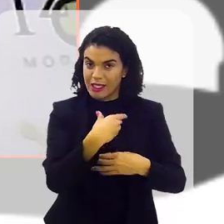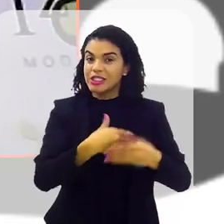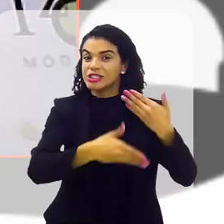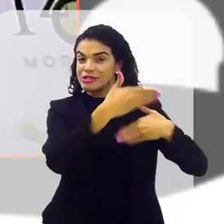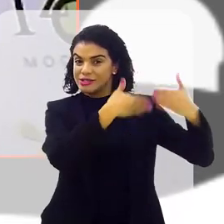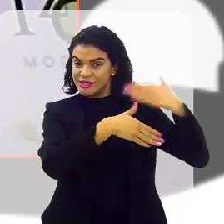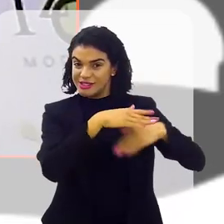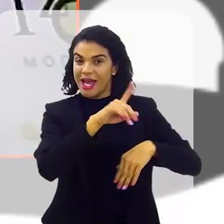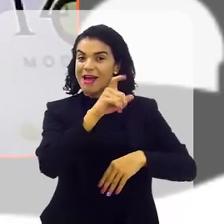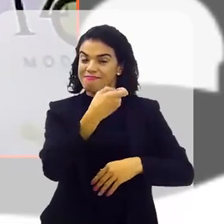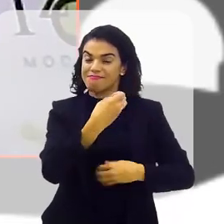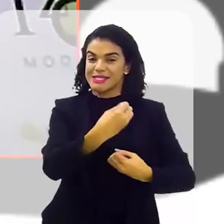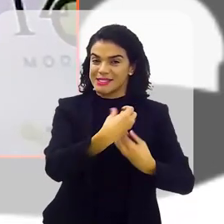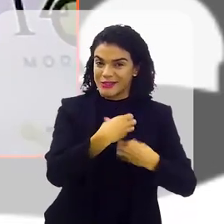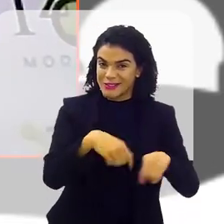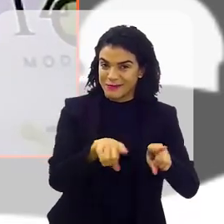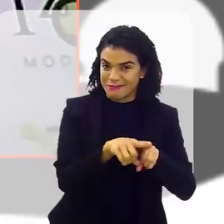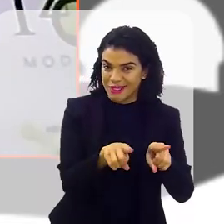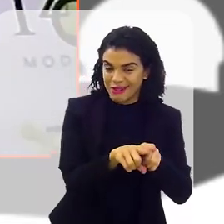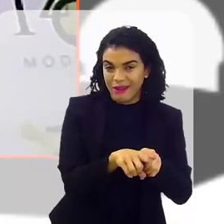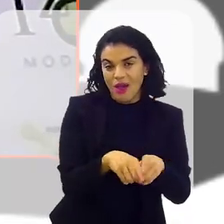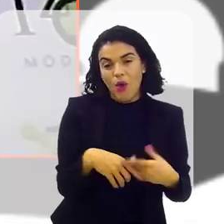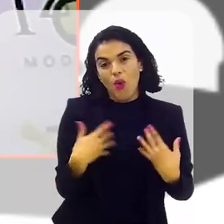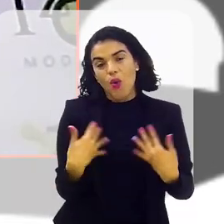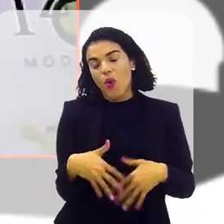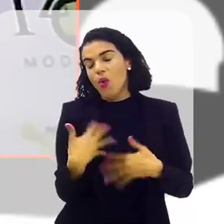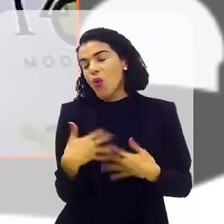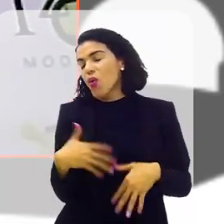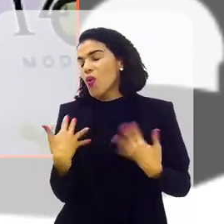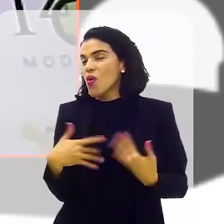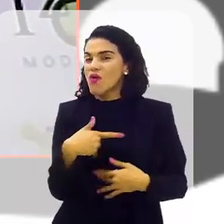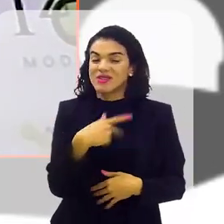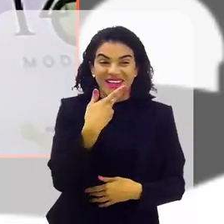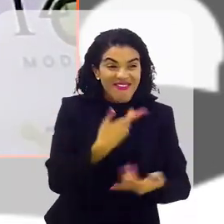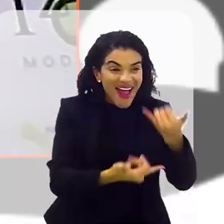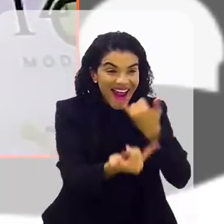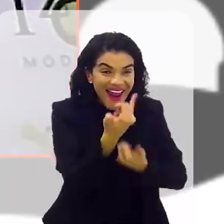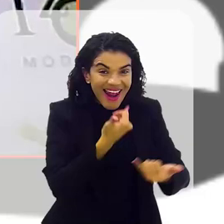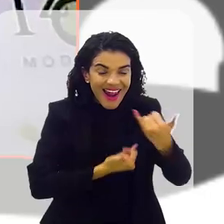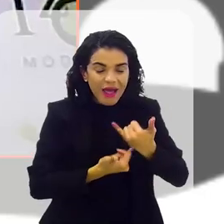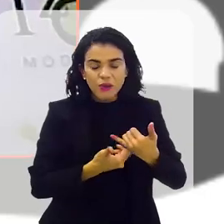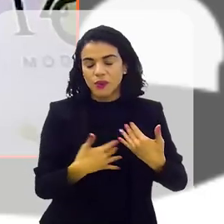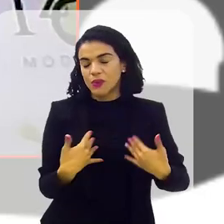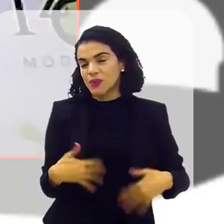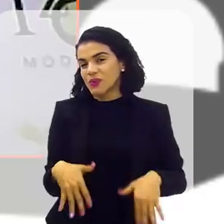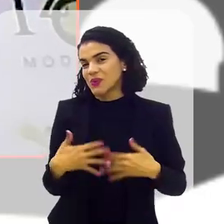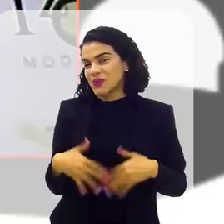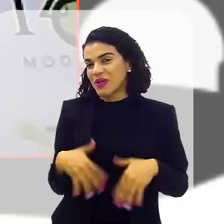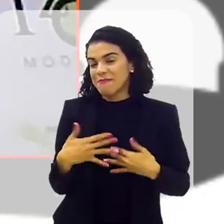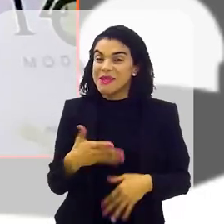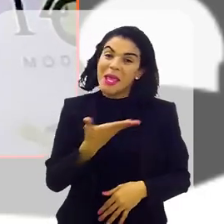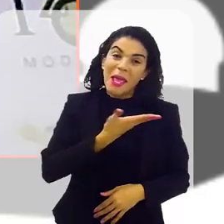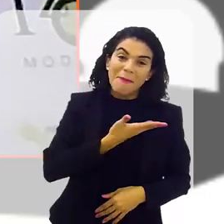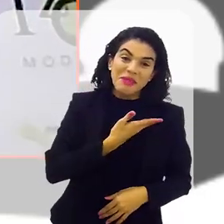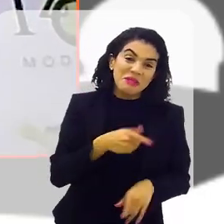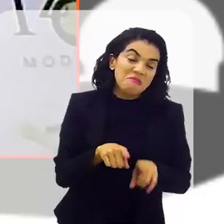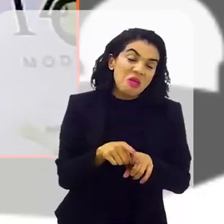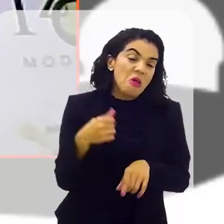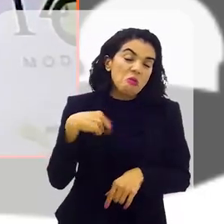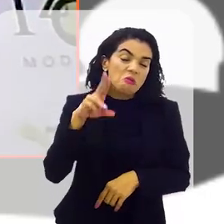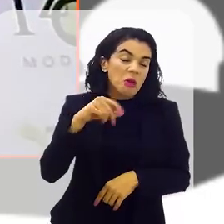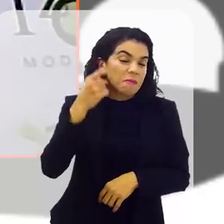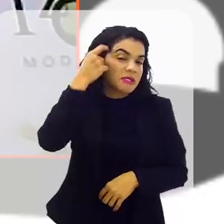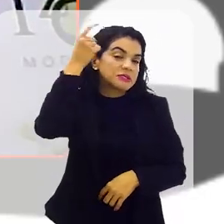e já me ensinou então vindo de você isso é fantástico é maravilhoso e é uma ideia que eu nunca tinha